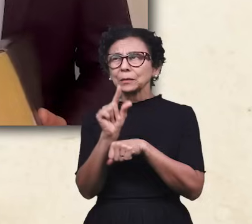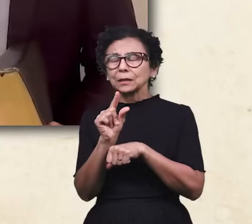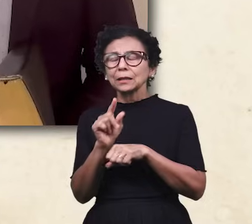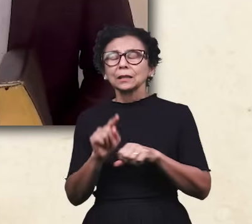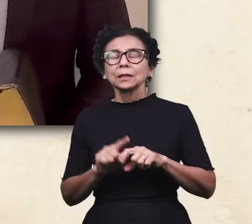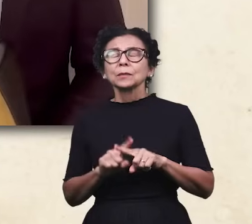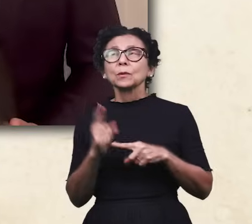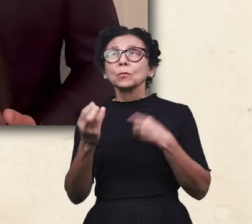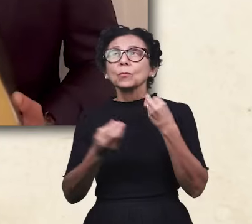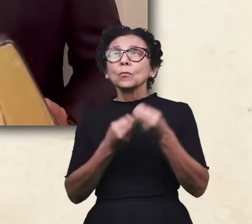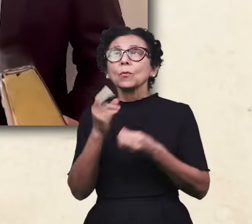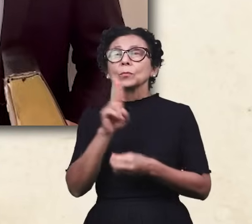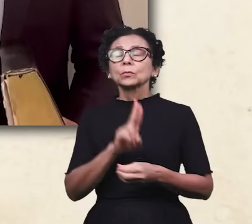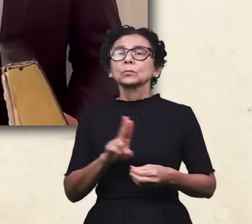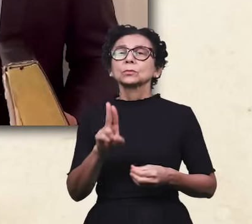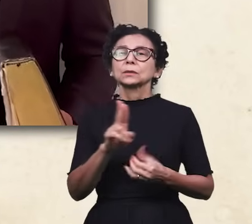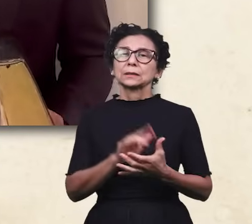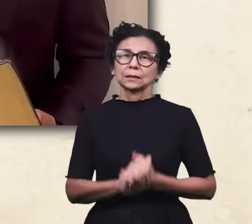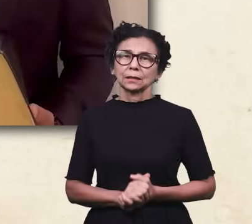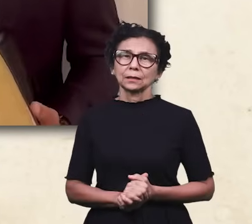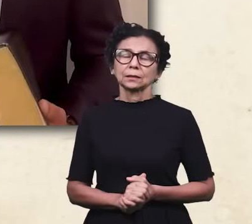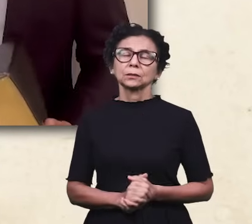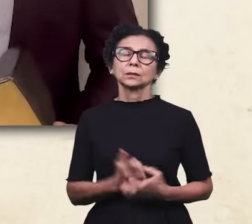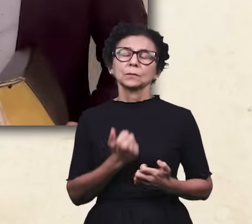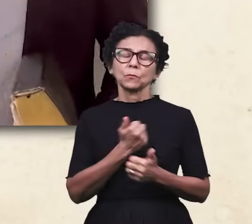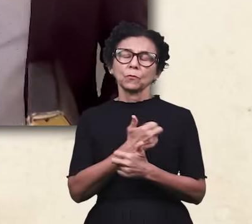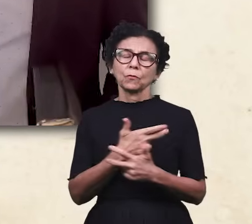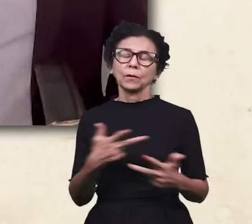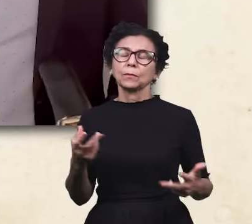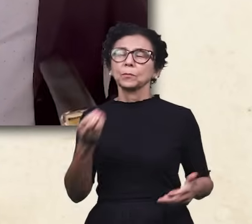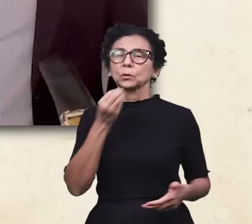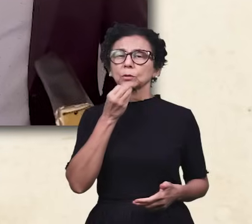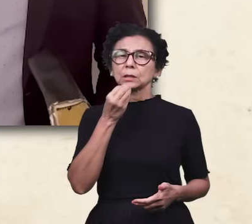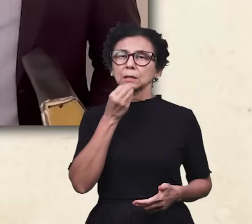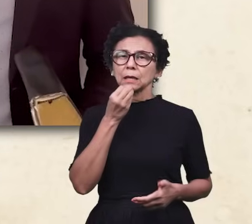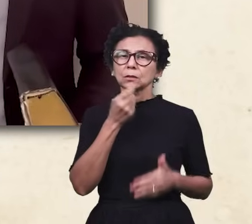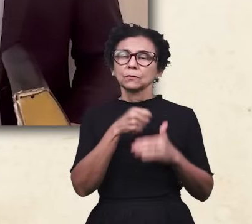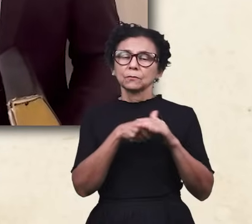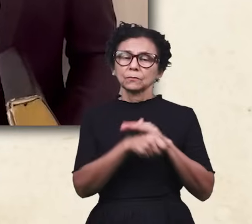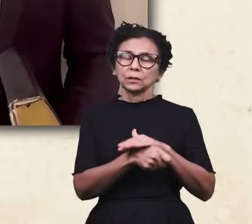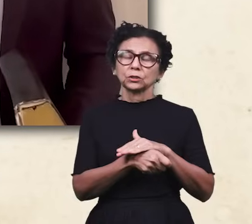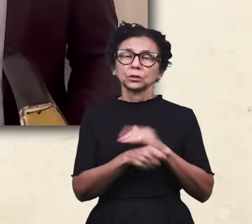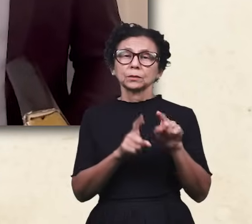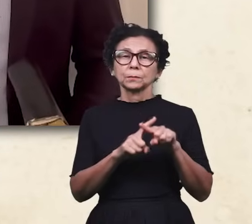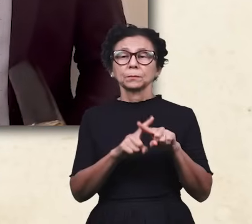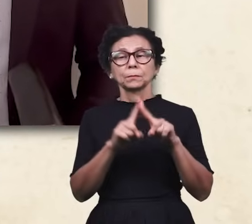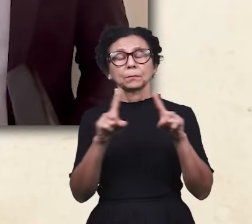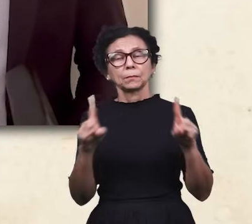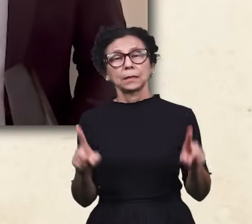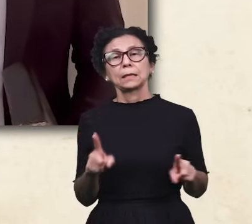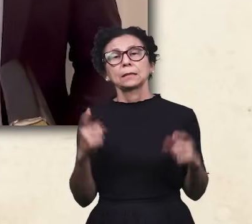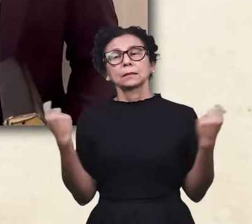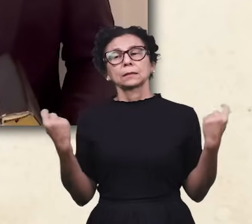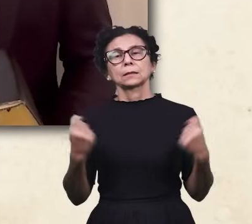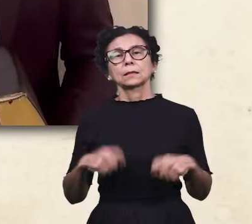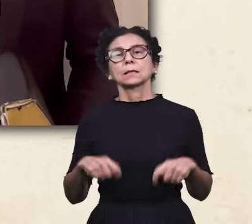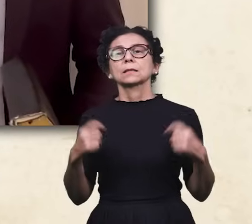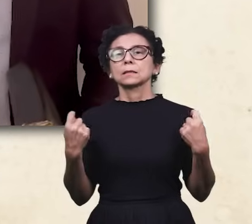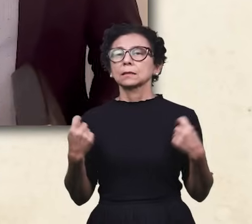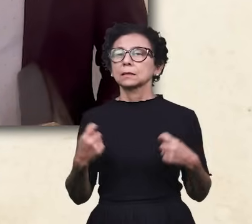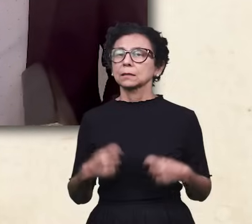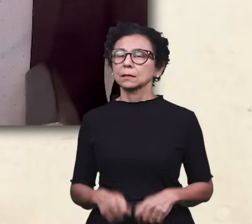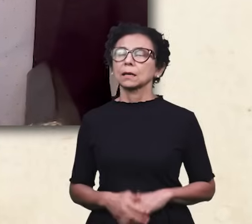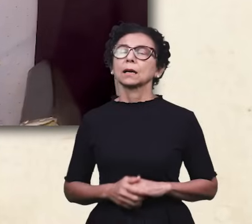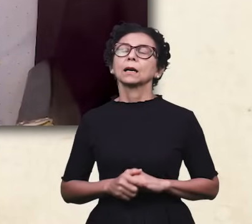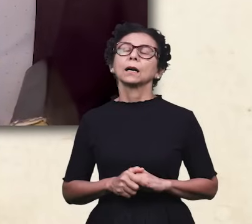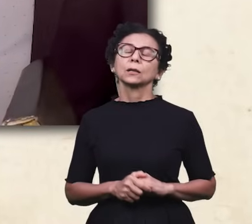vivendo em um mundo muito competitivo e também de muitas oportunidades, mas é necessário, para não